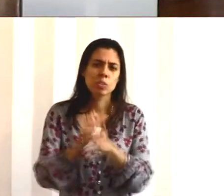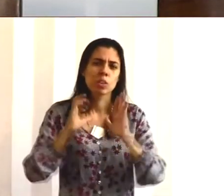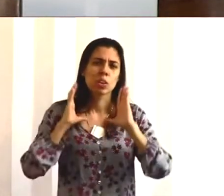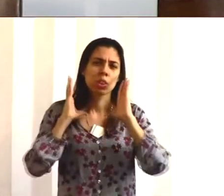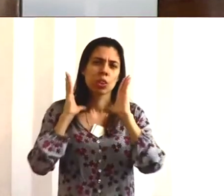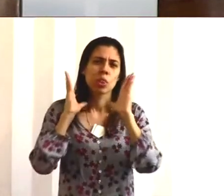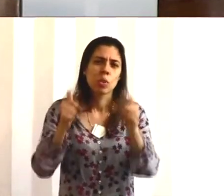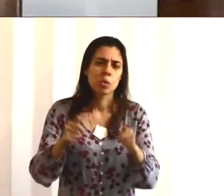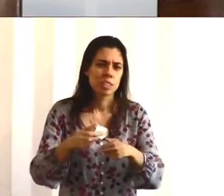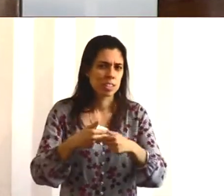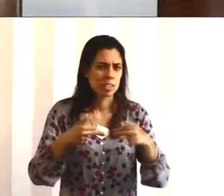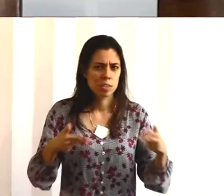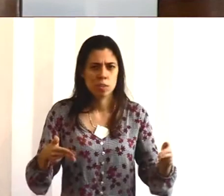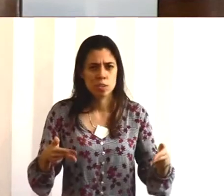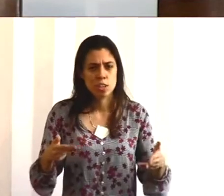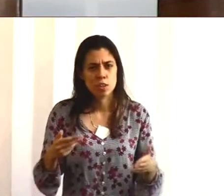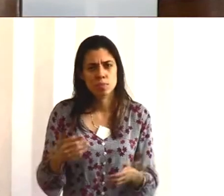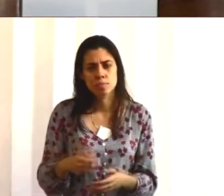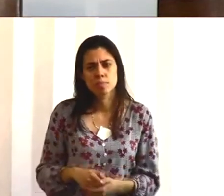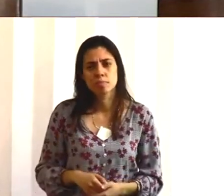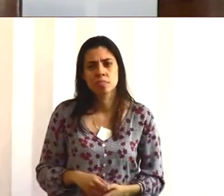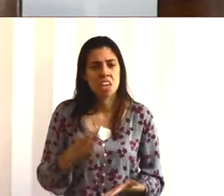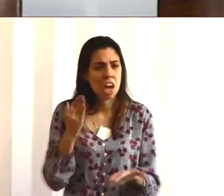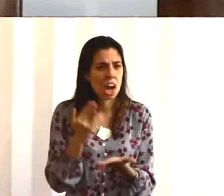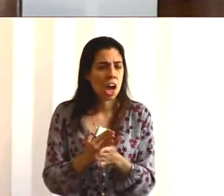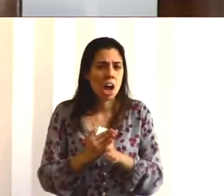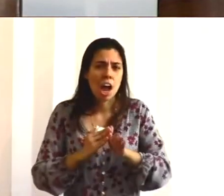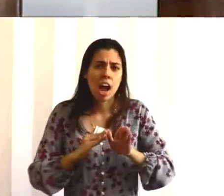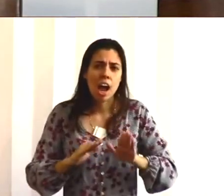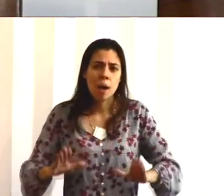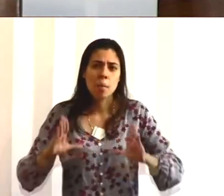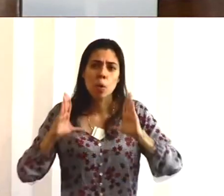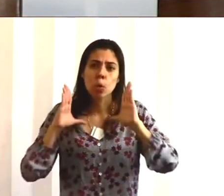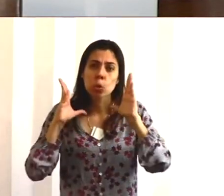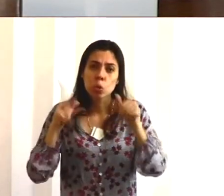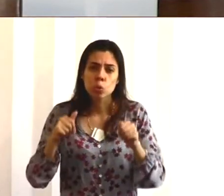coisas, aquele que põe termo à guerra, sou eu,